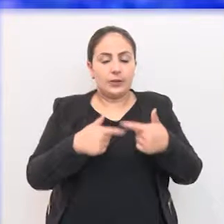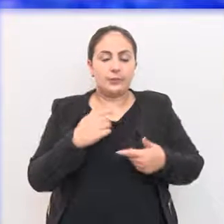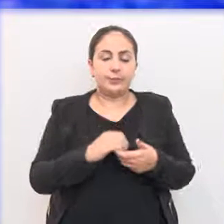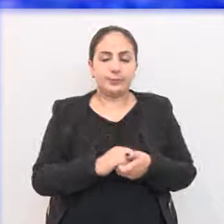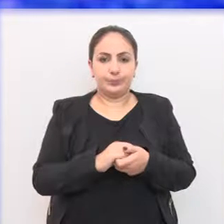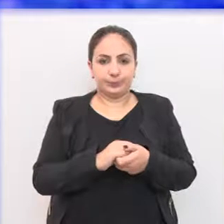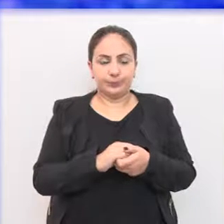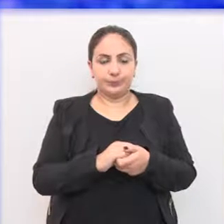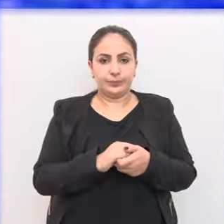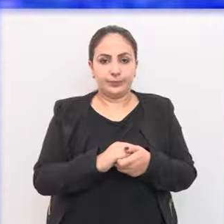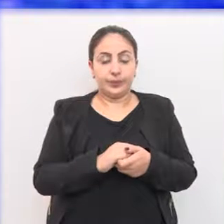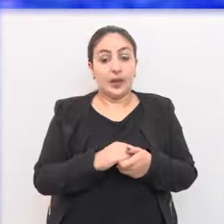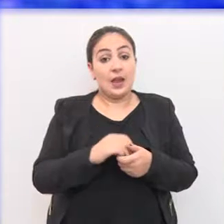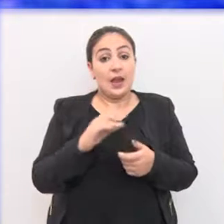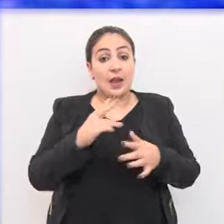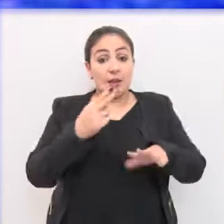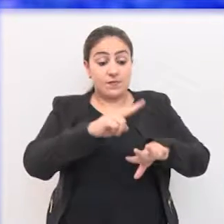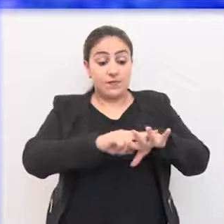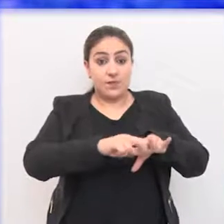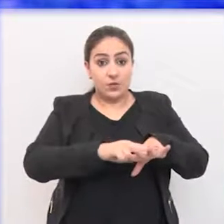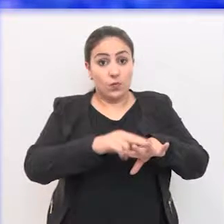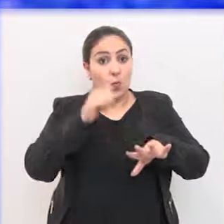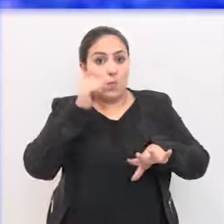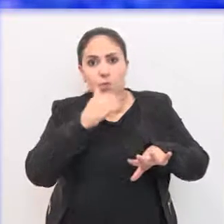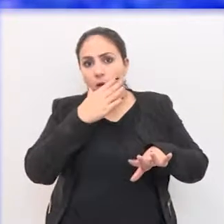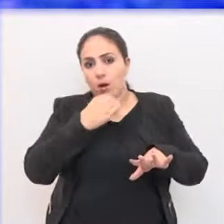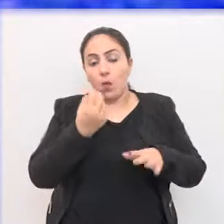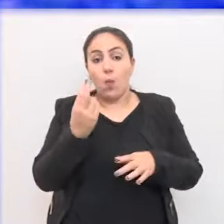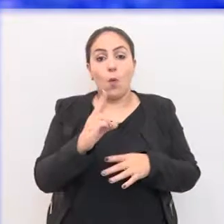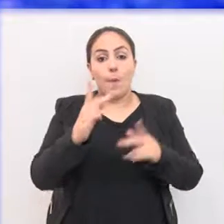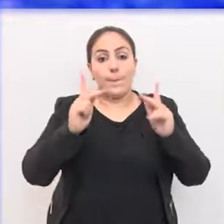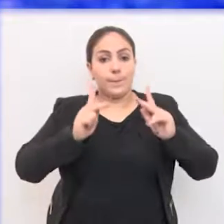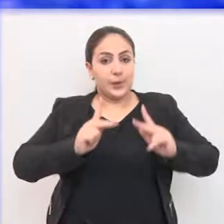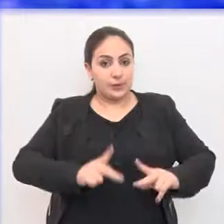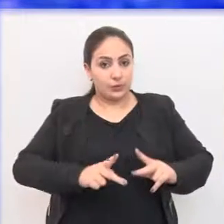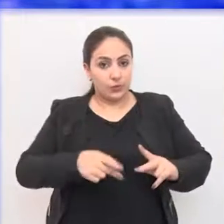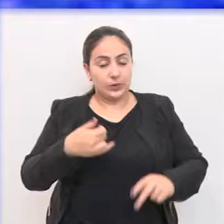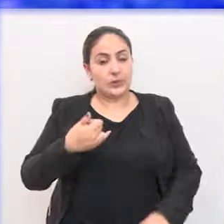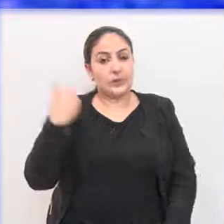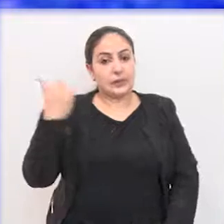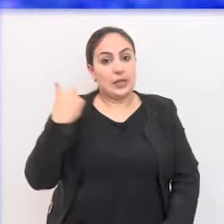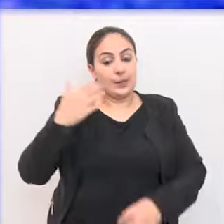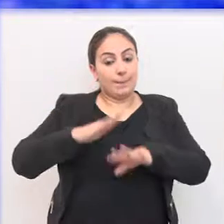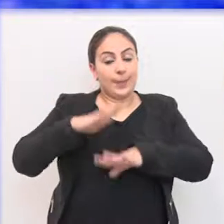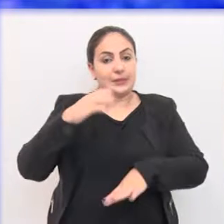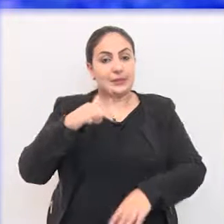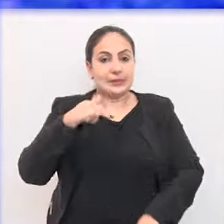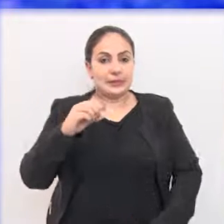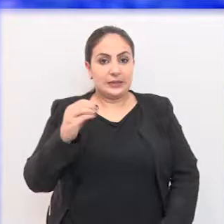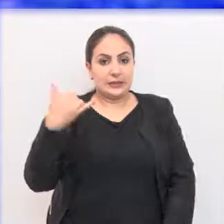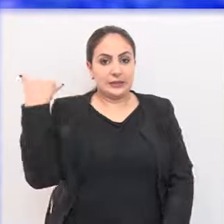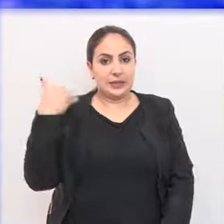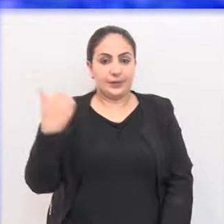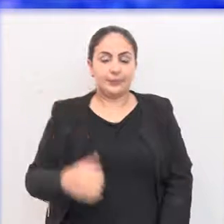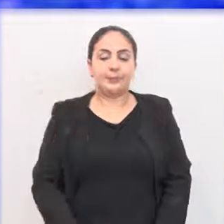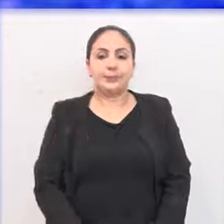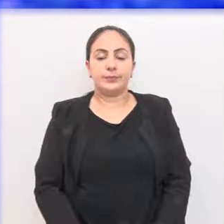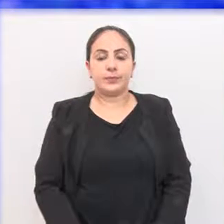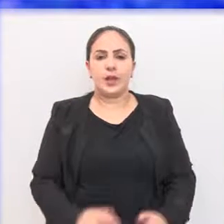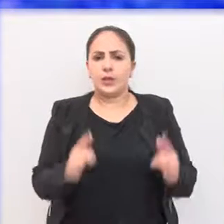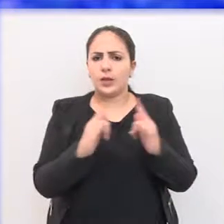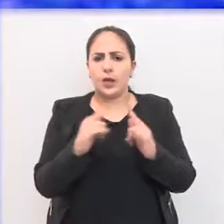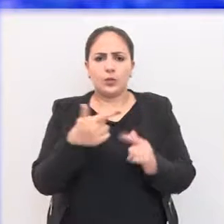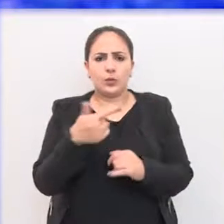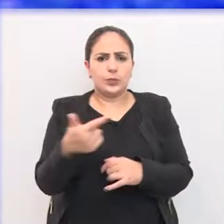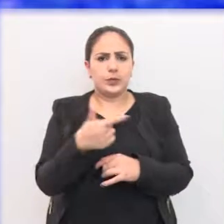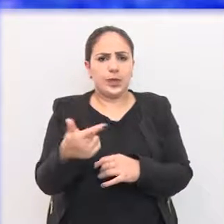atividade laborativa, viúvo, viúva ou pessoa com idade superior a 70 anos,